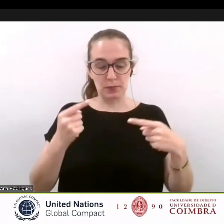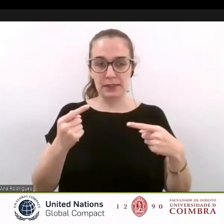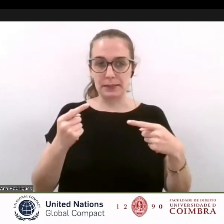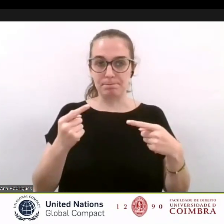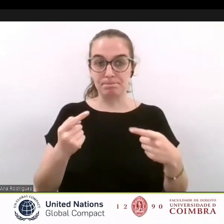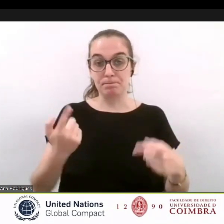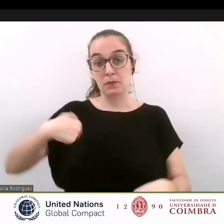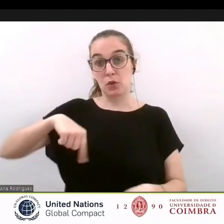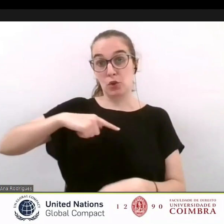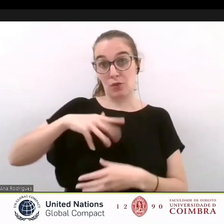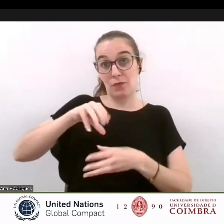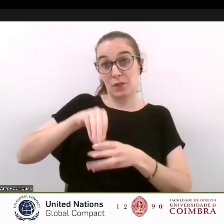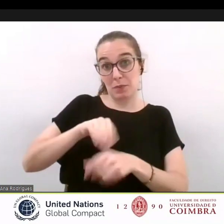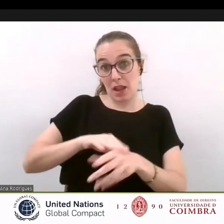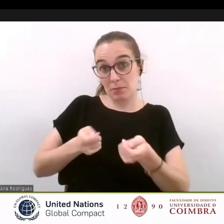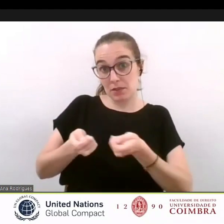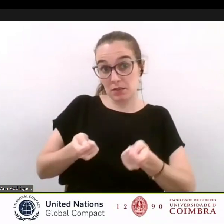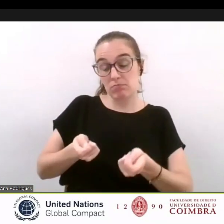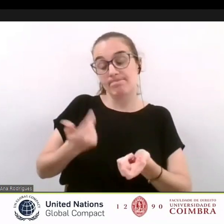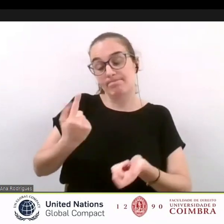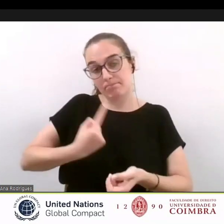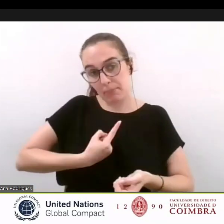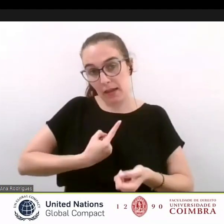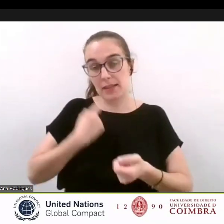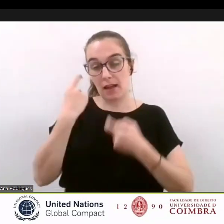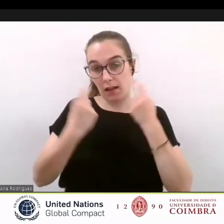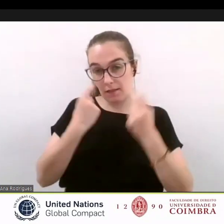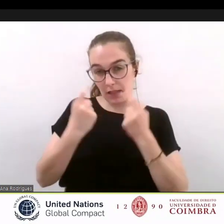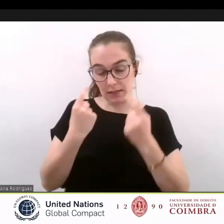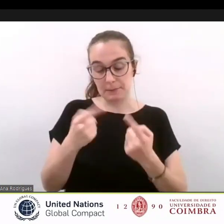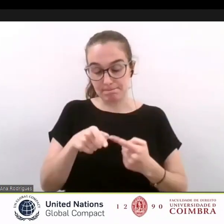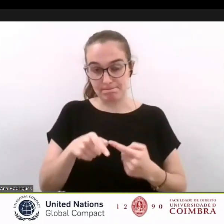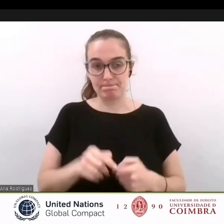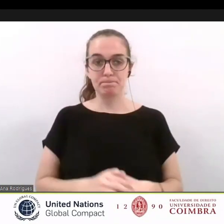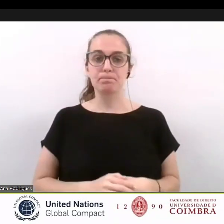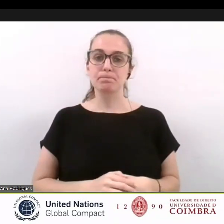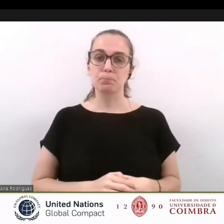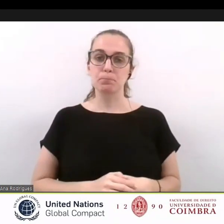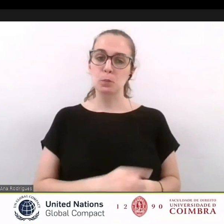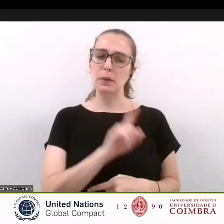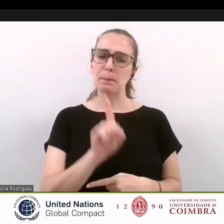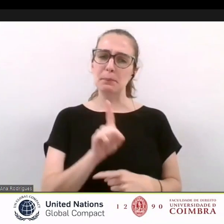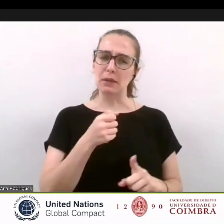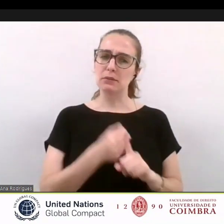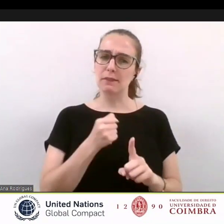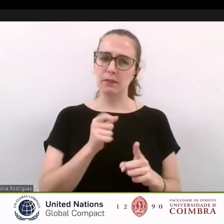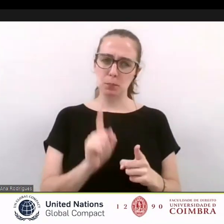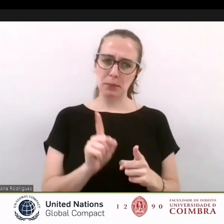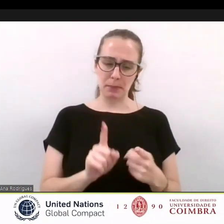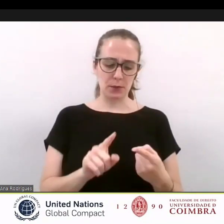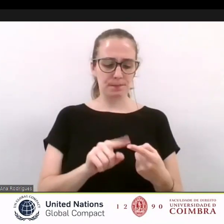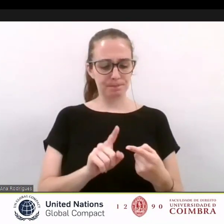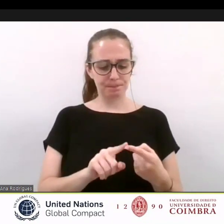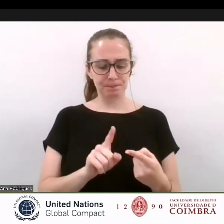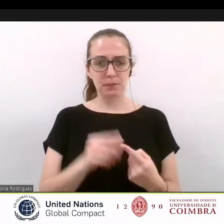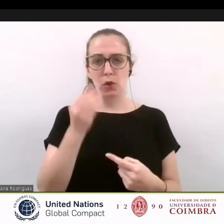membros também dessa administração, temos a obrigação de refletir sobre estes aspectos. O primeiro desafio que se coloca é o desafio